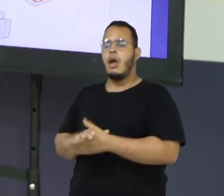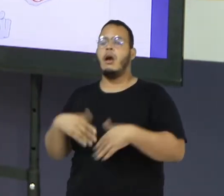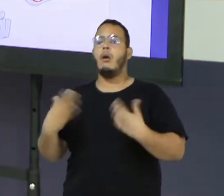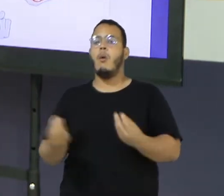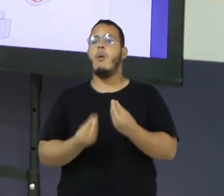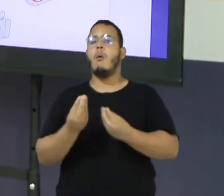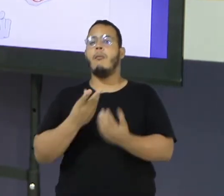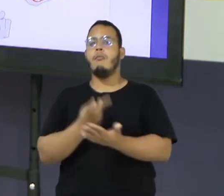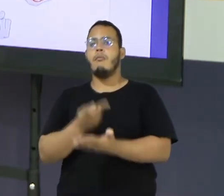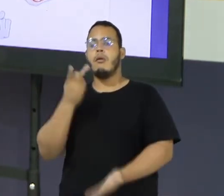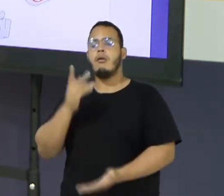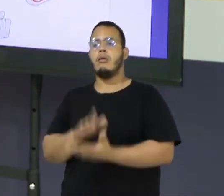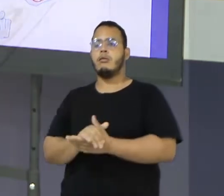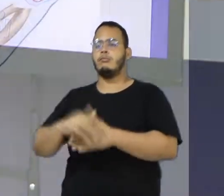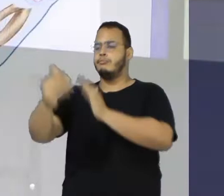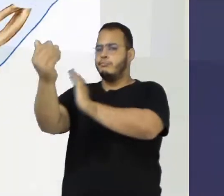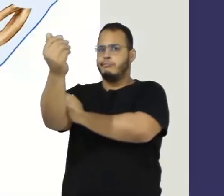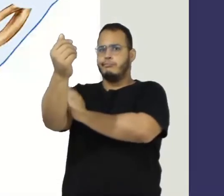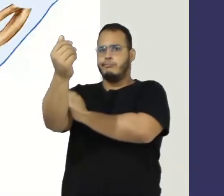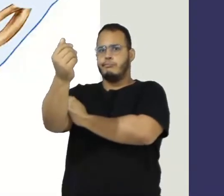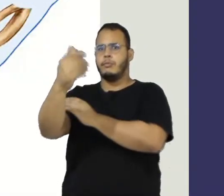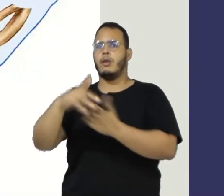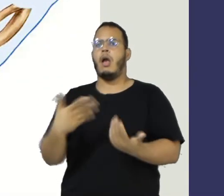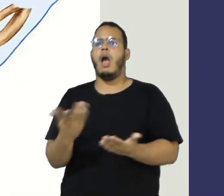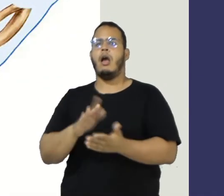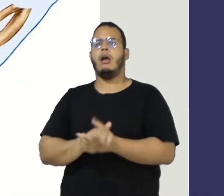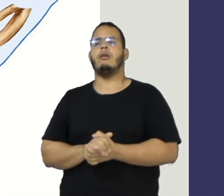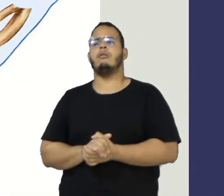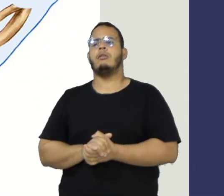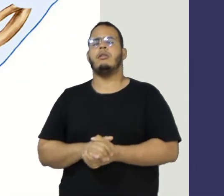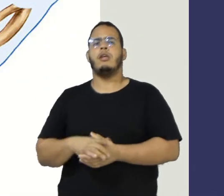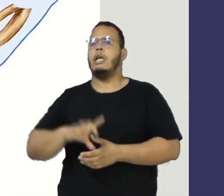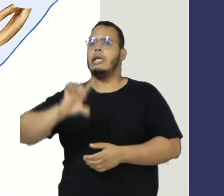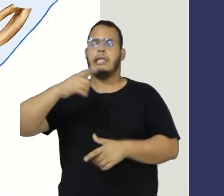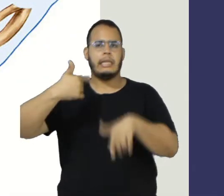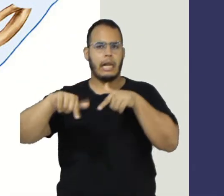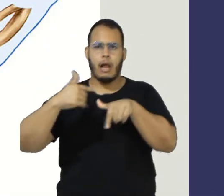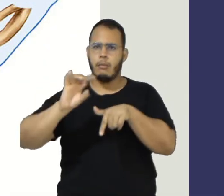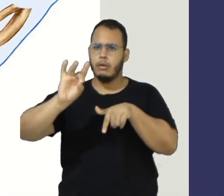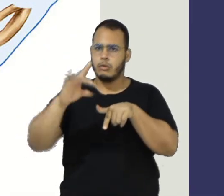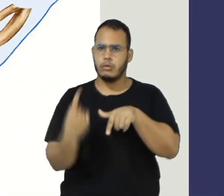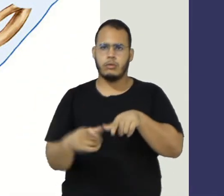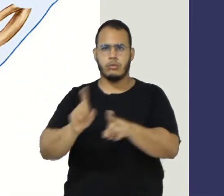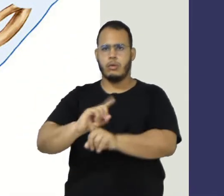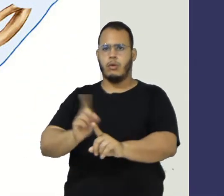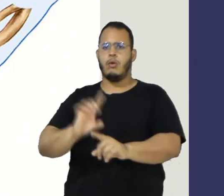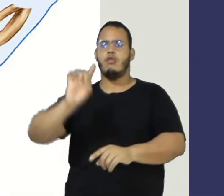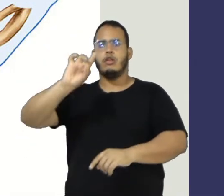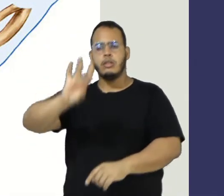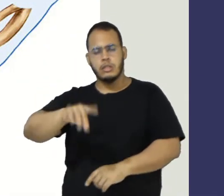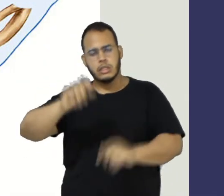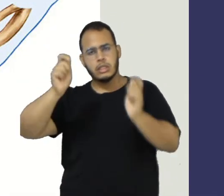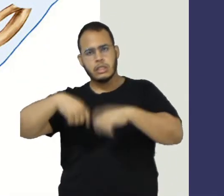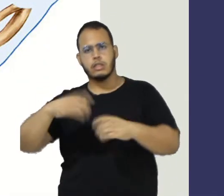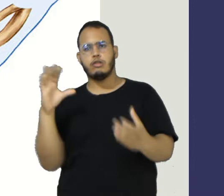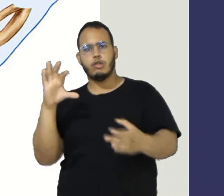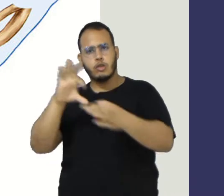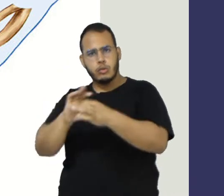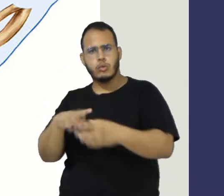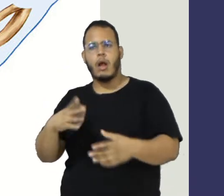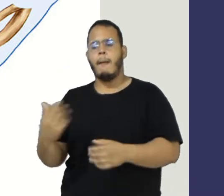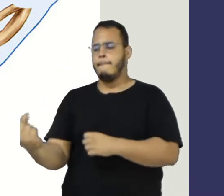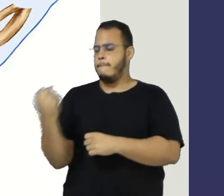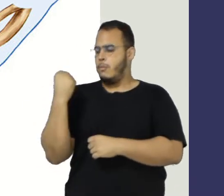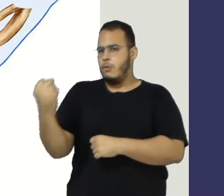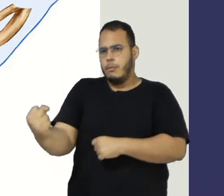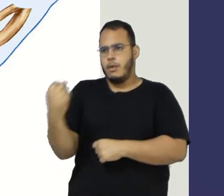né, os bíceps e os tríceps. Geralmente, eles não trabalham sozinhos, e sim em conjunto. Então, para que essa movimentação